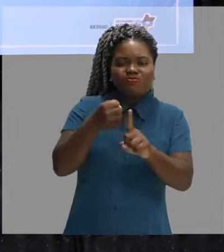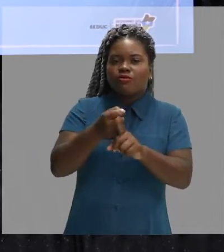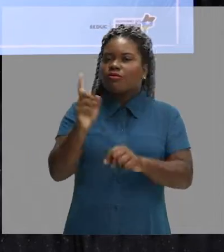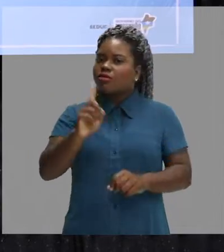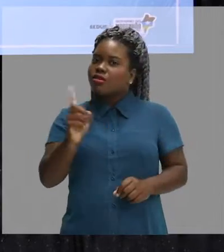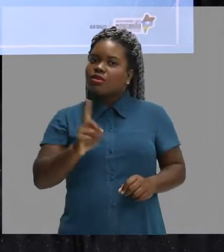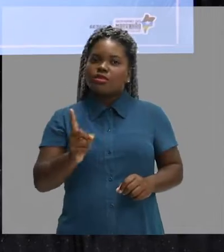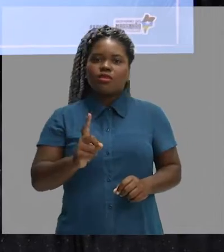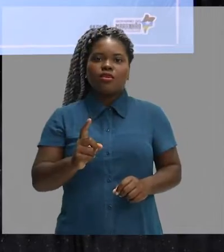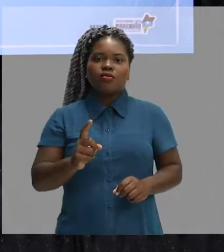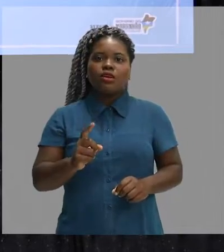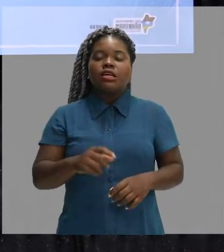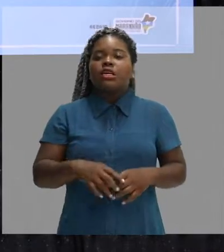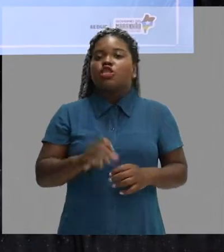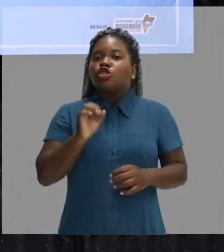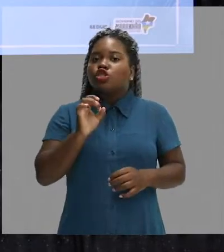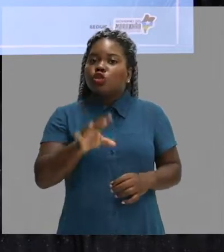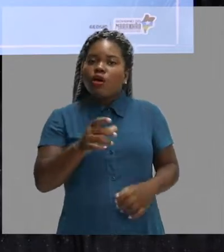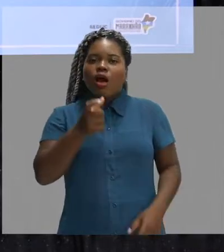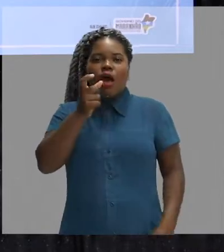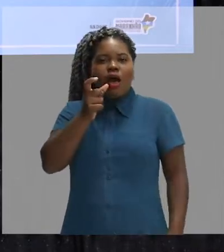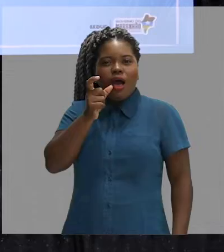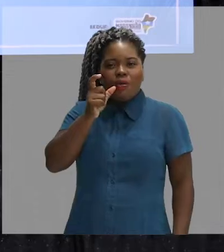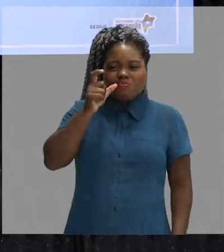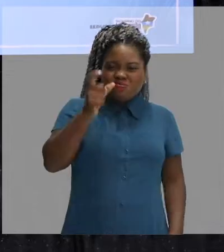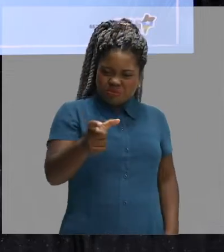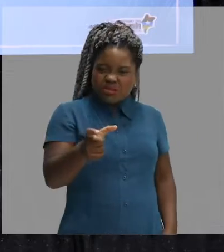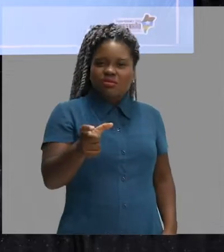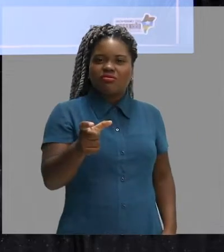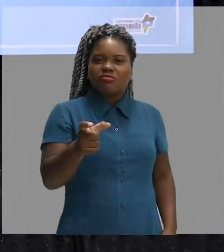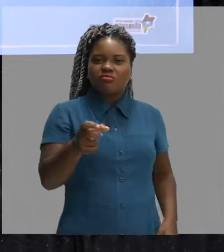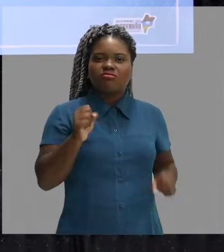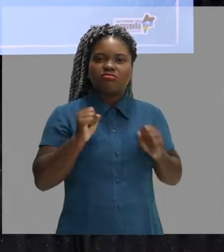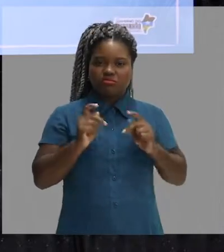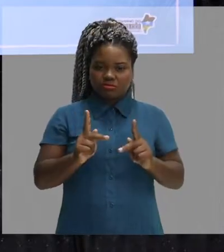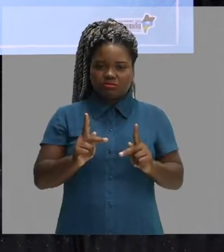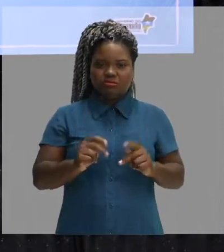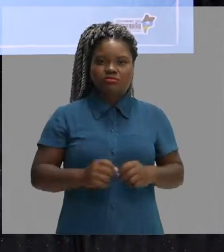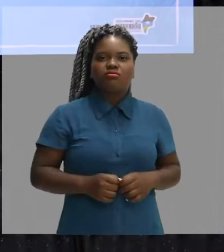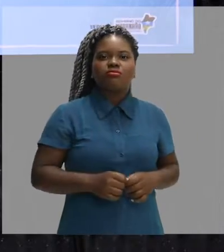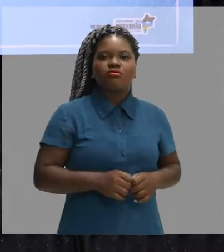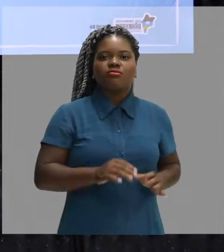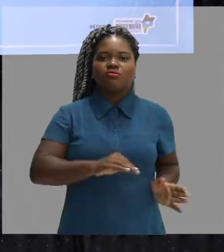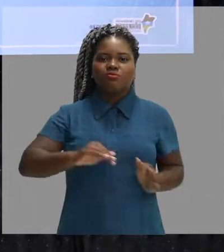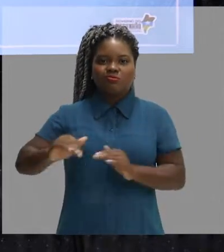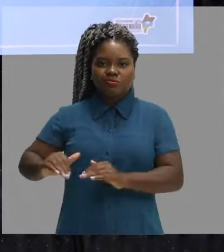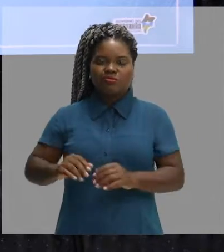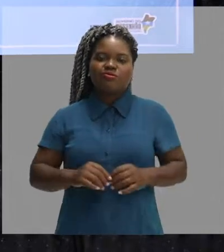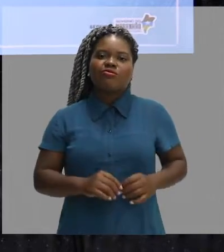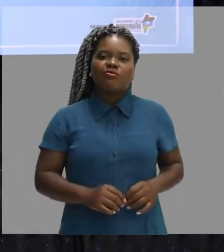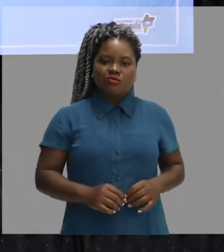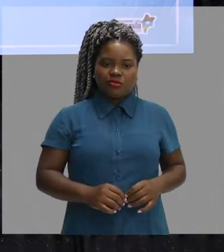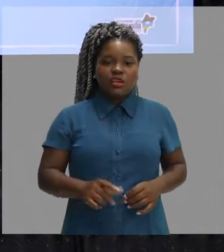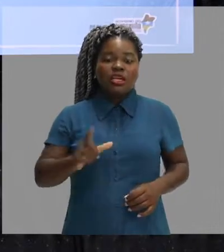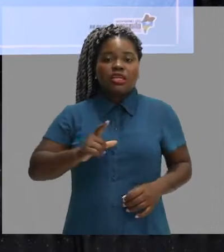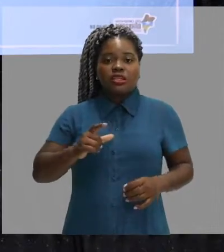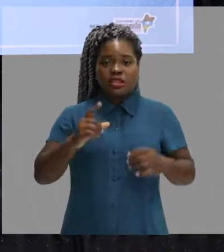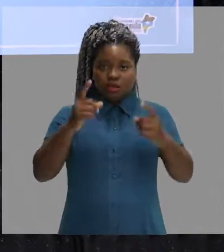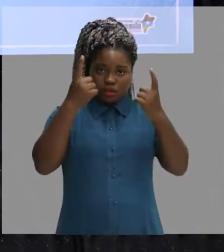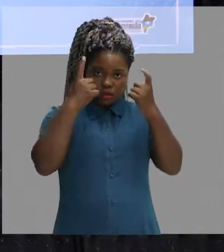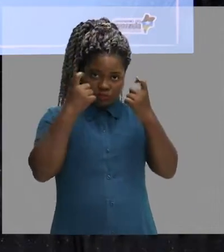da chantagem, da humilhação, a partir da intimidação. Ok? Próximo tópico. Violência econômica